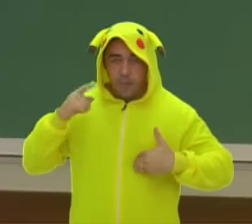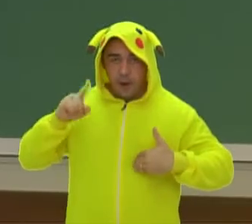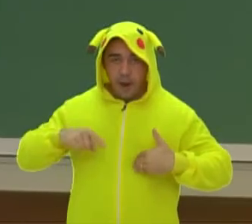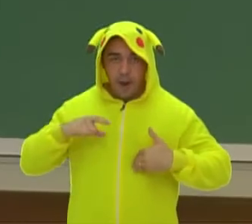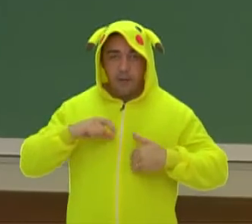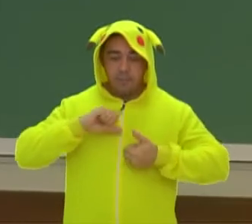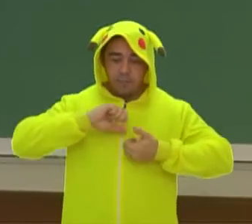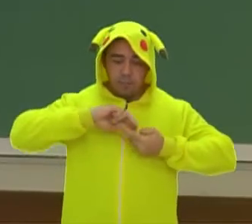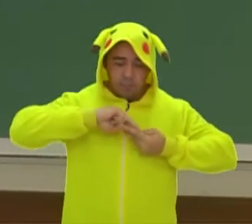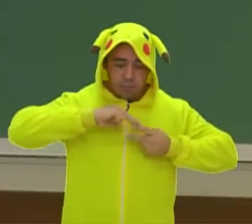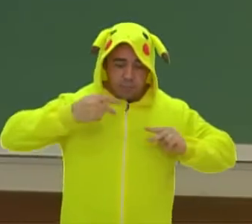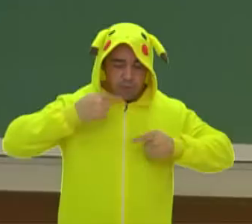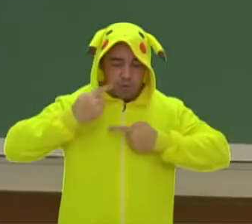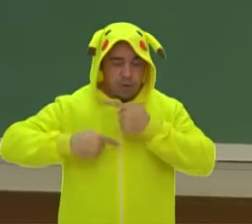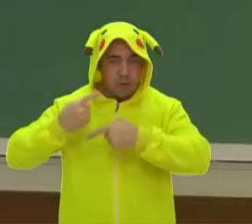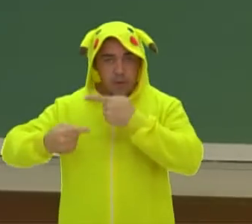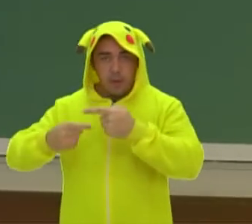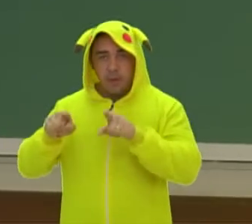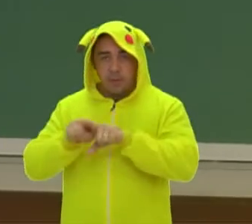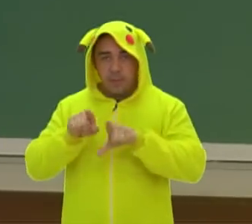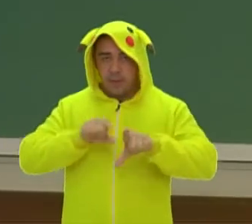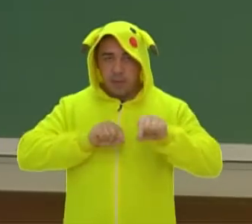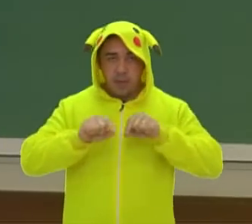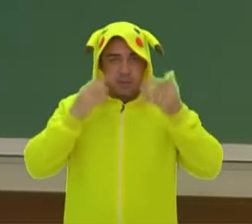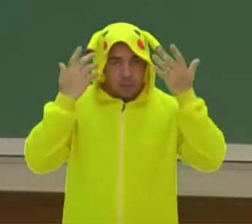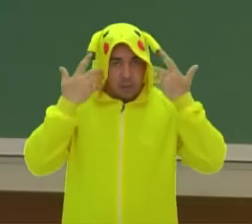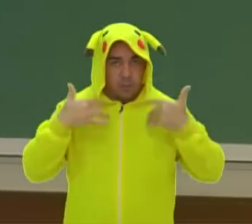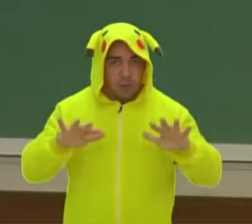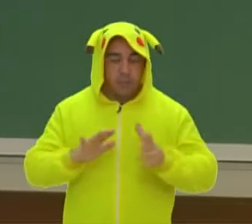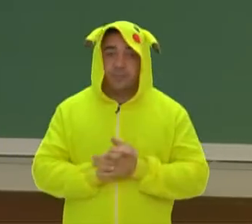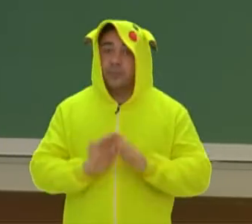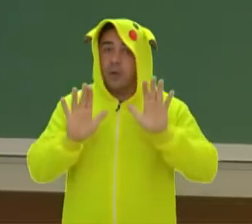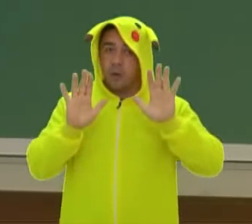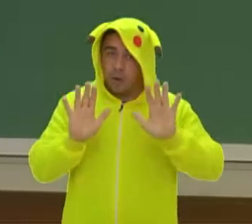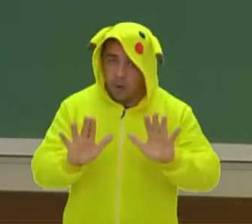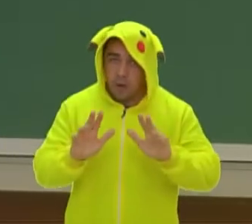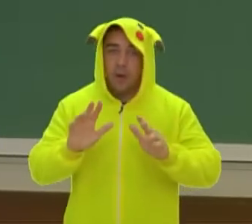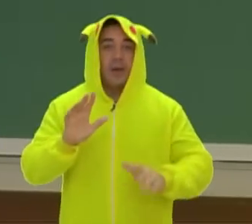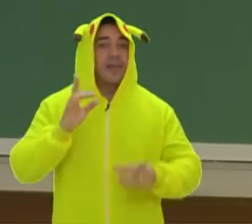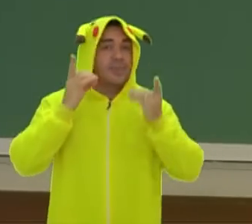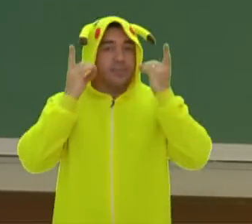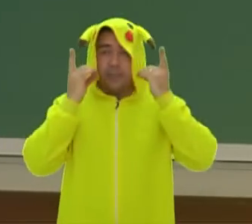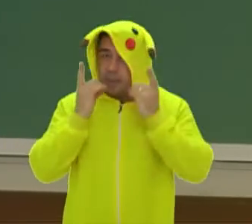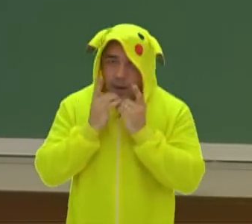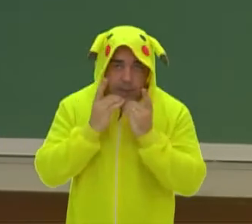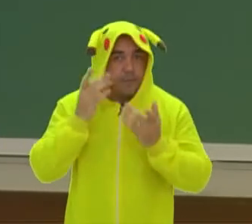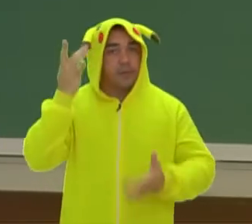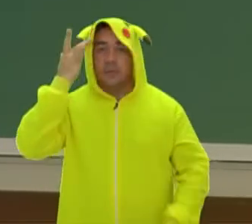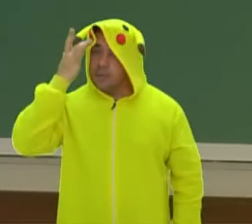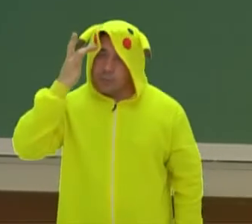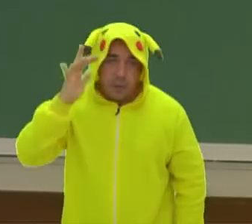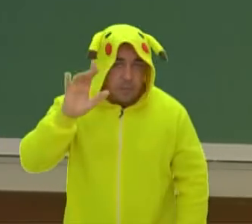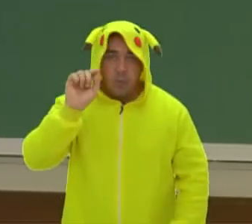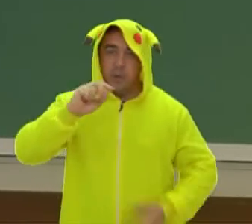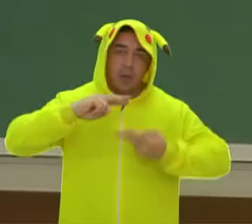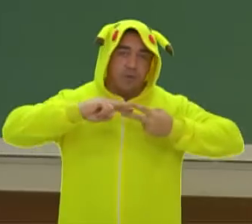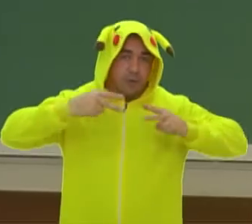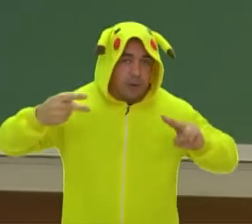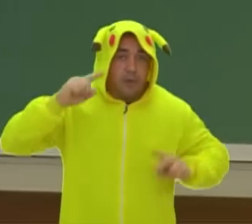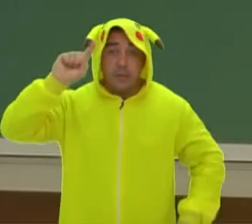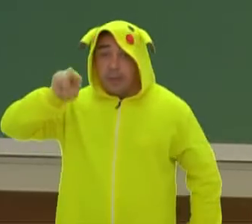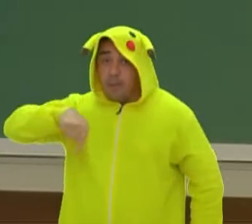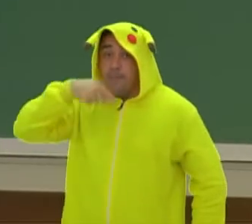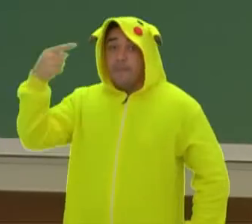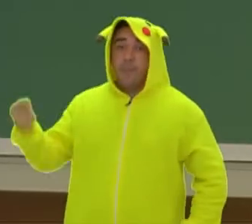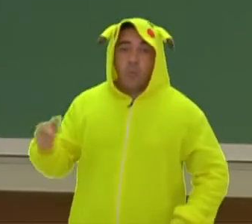de mutações genéticas mais seleção natural? Gente, tem que lembrar que Darwin não tinha conhecimento de genética. Isso só veio com Mendel